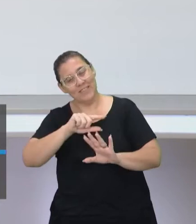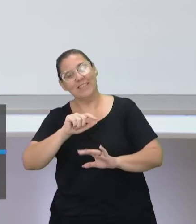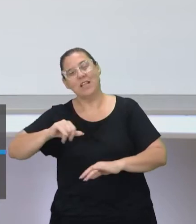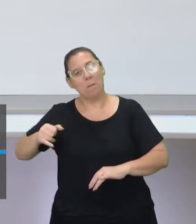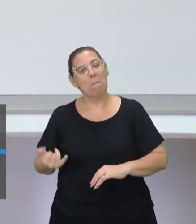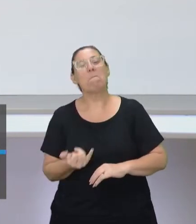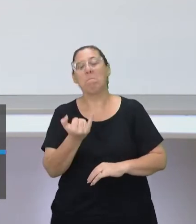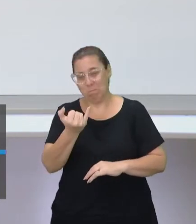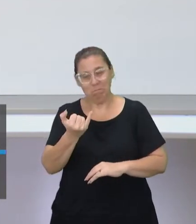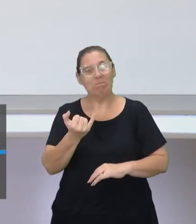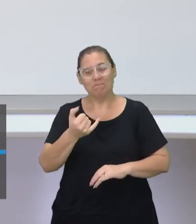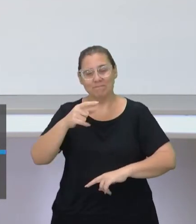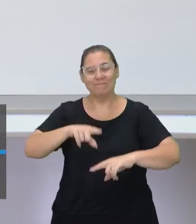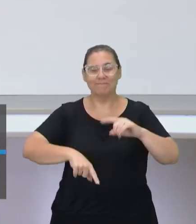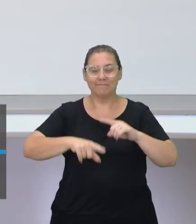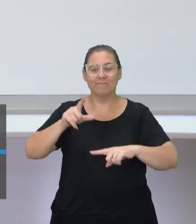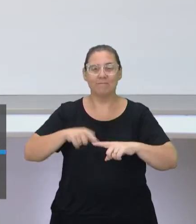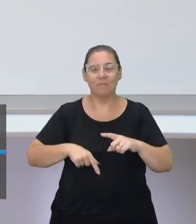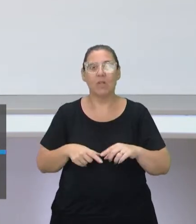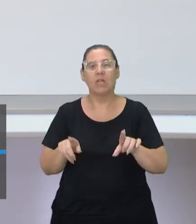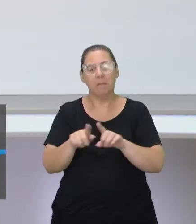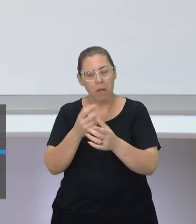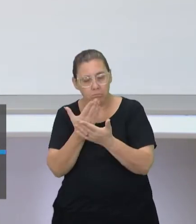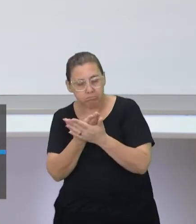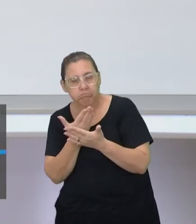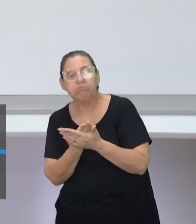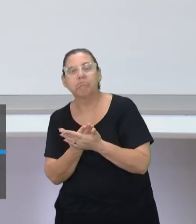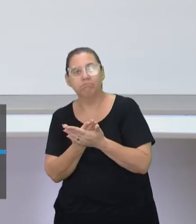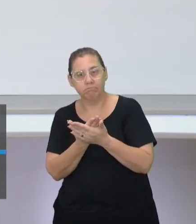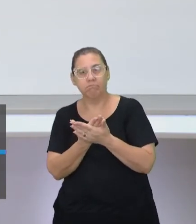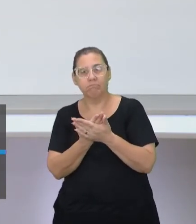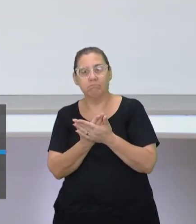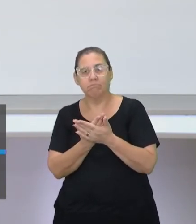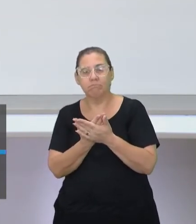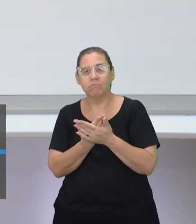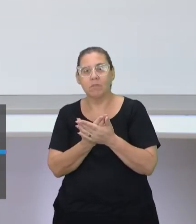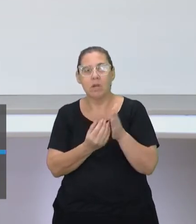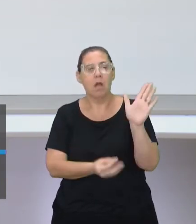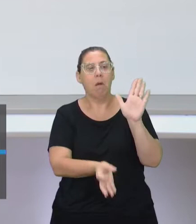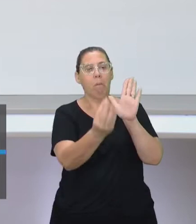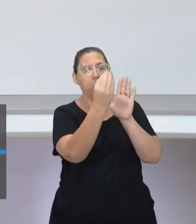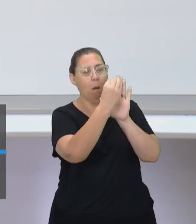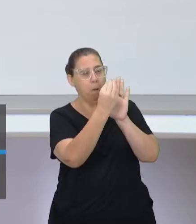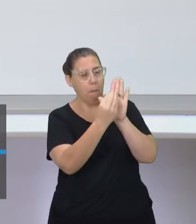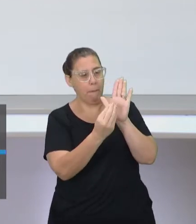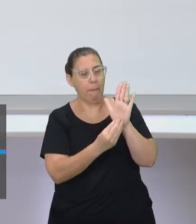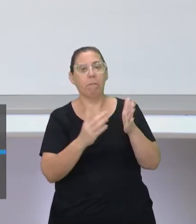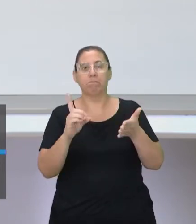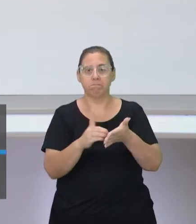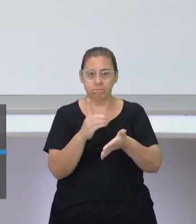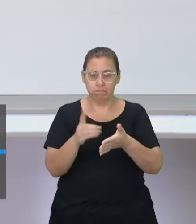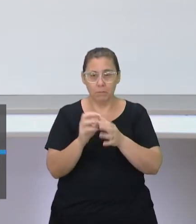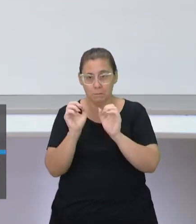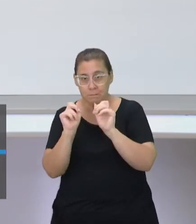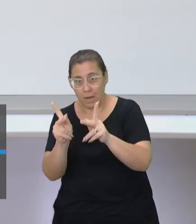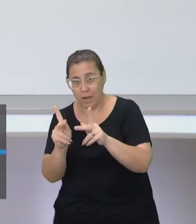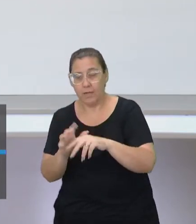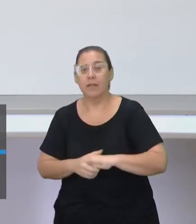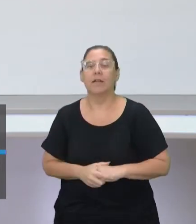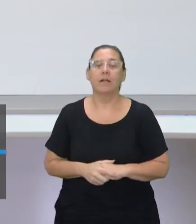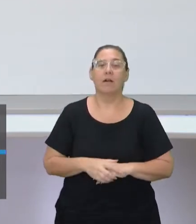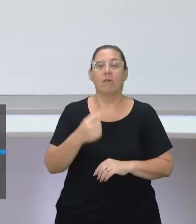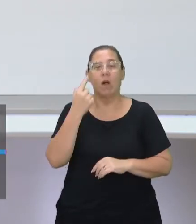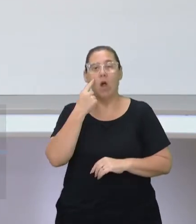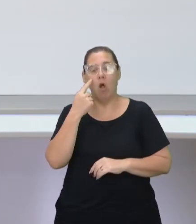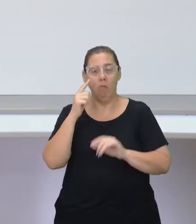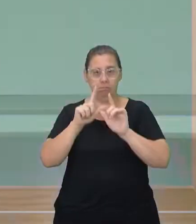esse material para também estudar e preencher aí o seu diário de bordo. Combinado? Então, dá uma